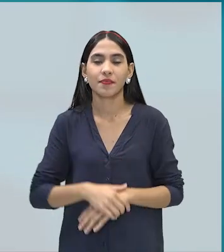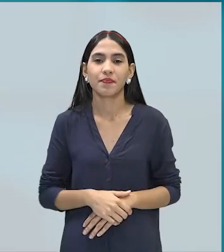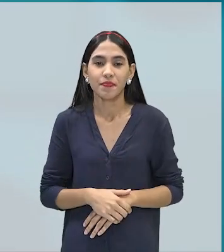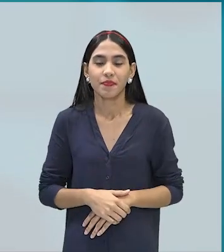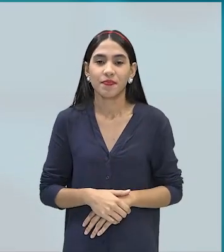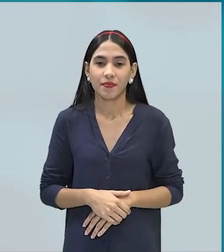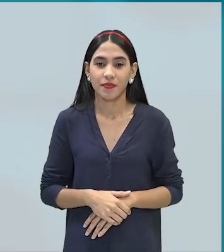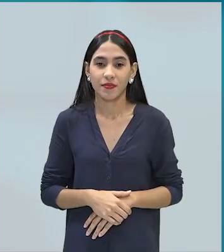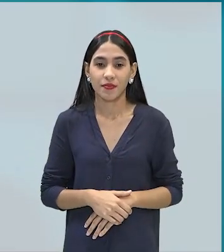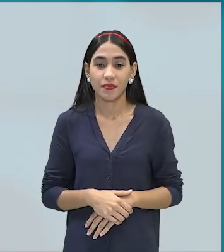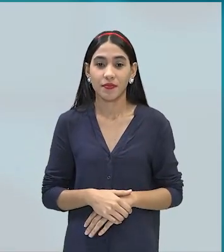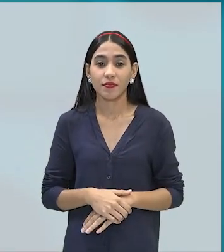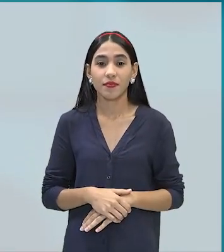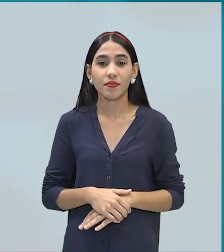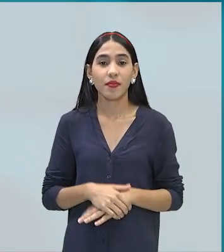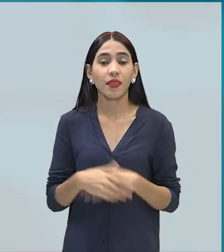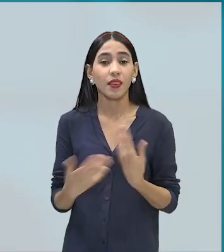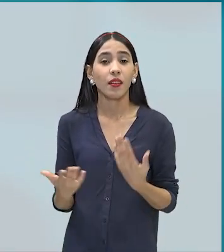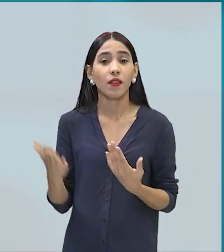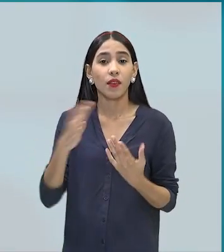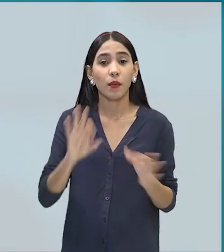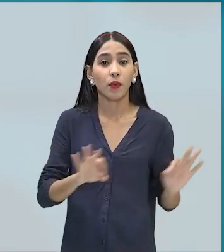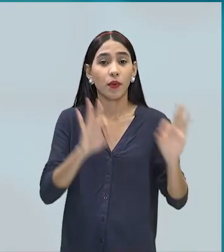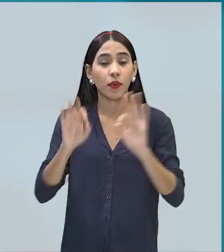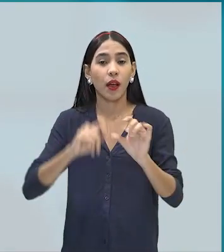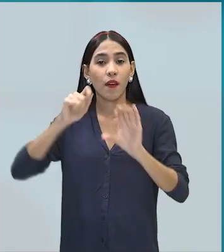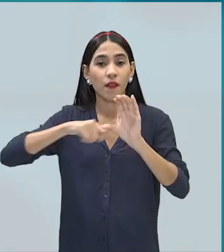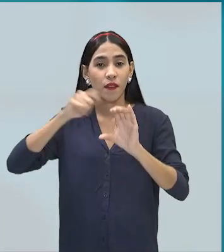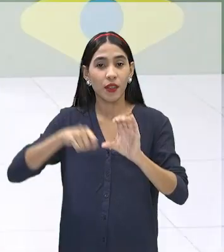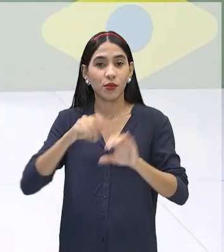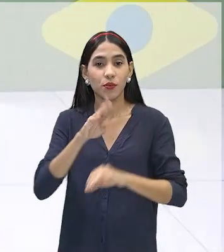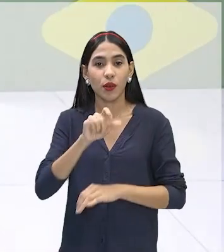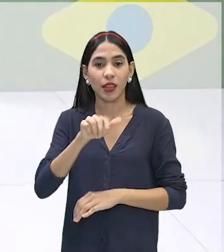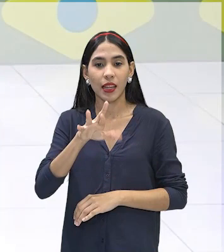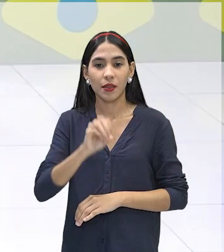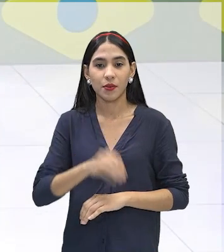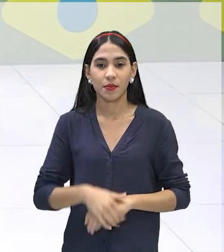certo? Vamos então rever o vídeo sobre o bolero?